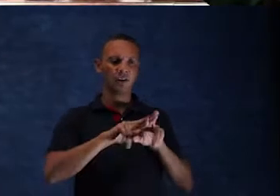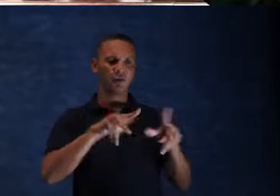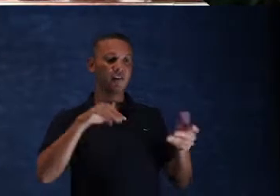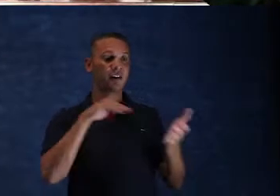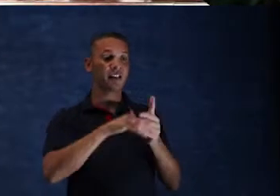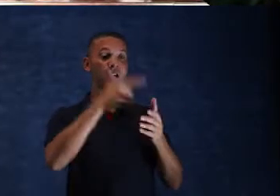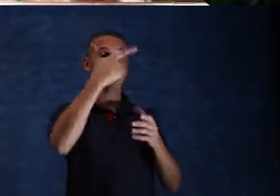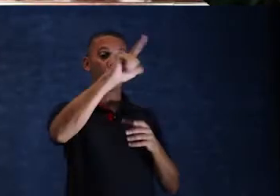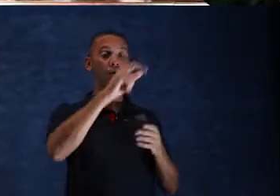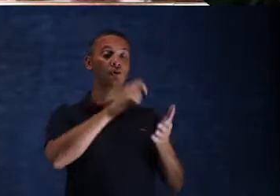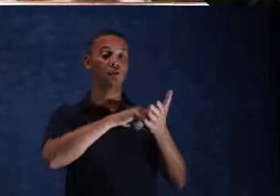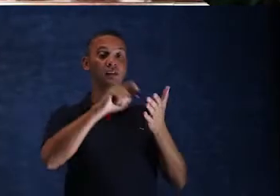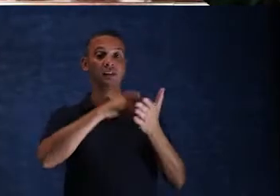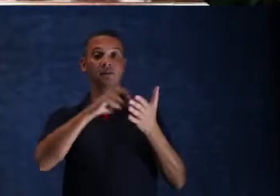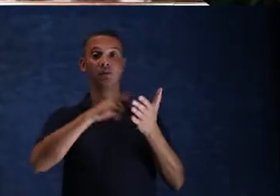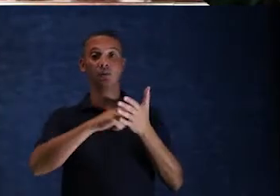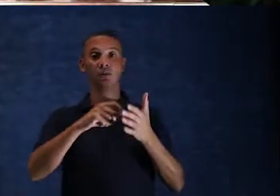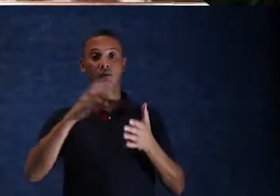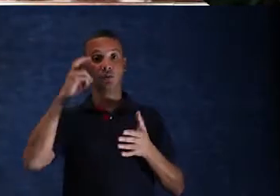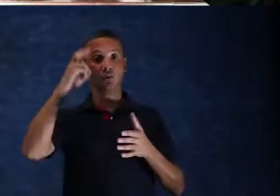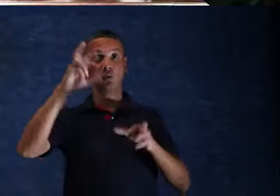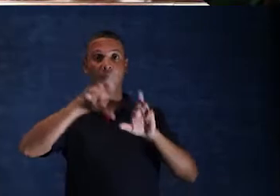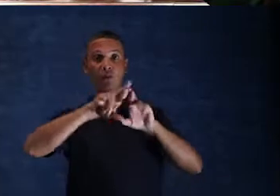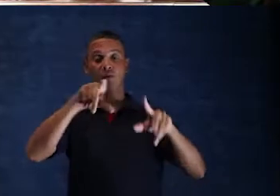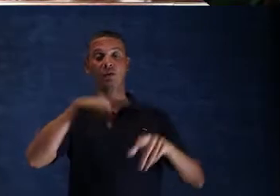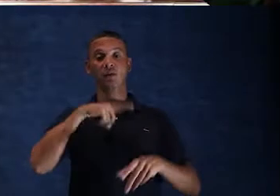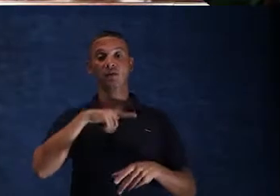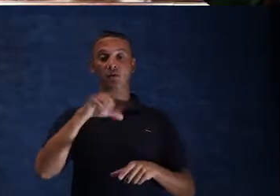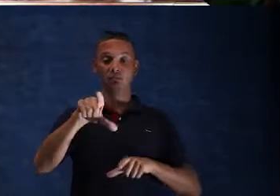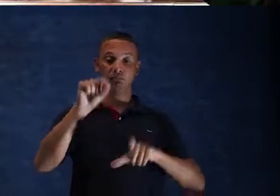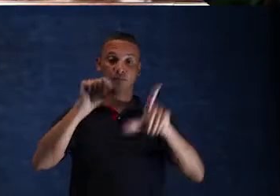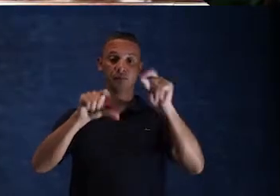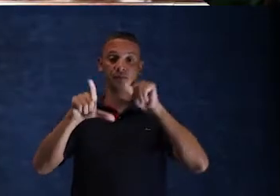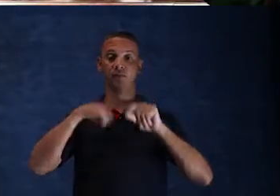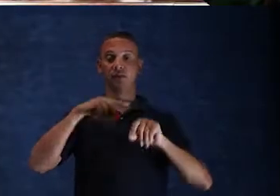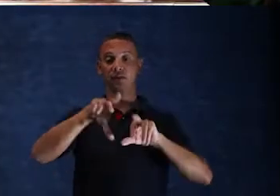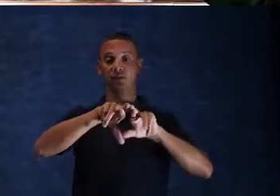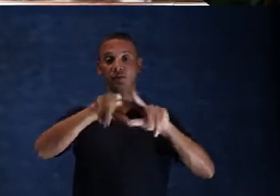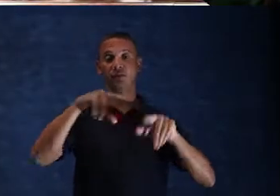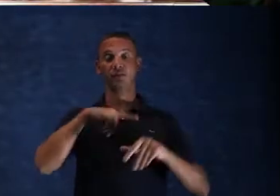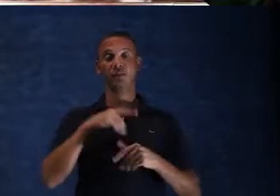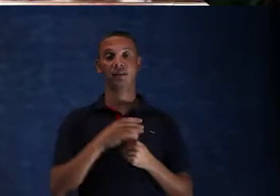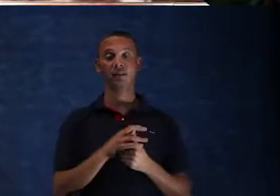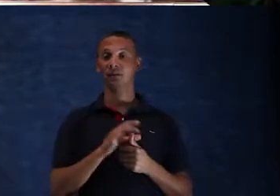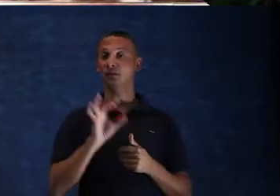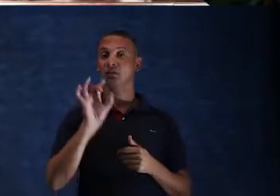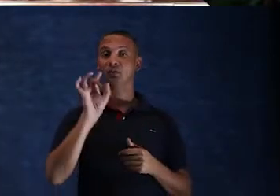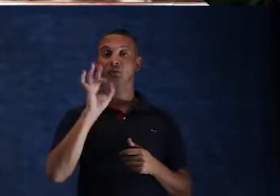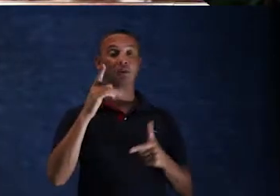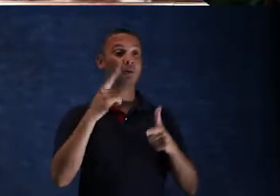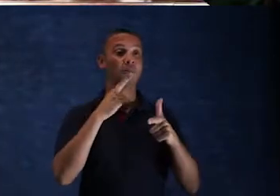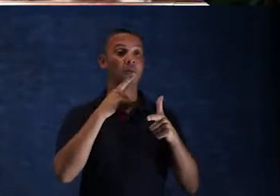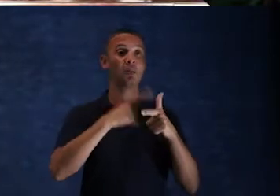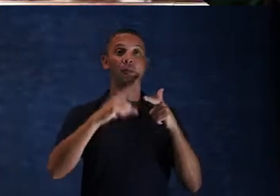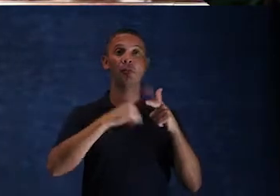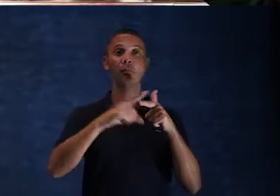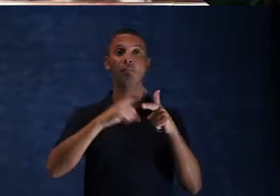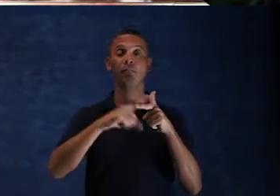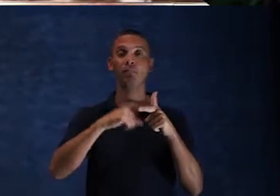dos outros escritores que eu não escolhi. Pois né? Então não é um problema